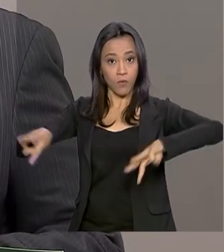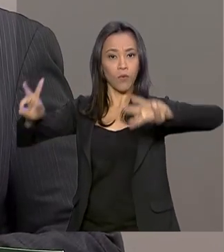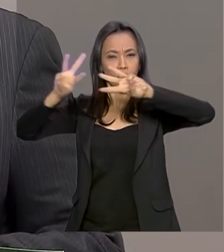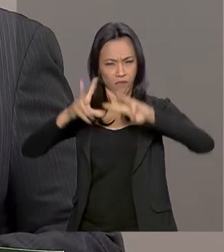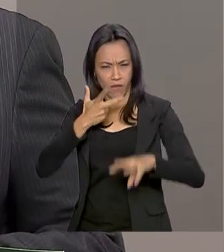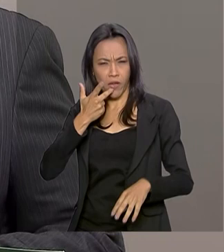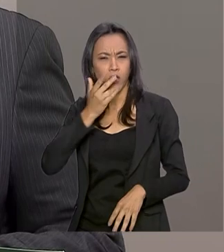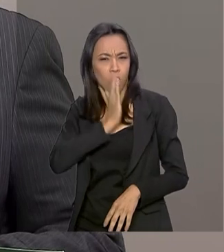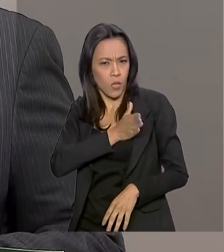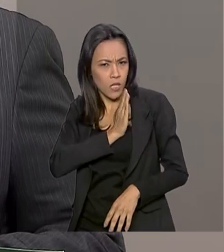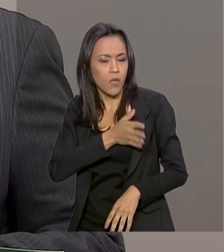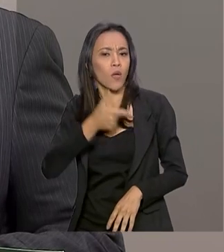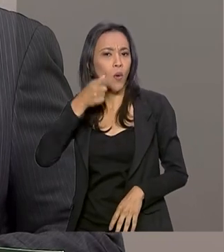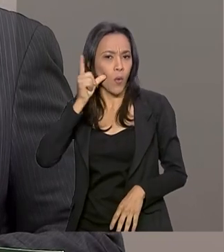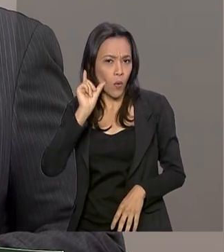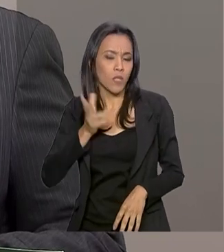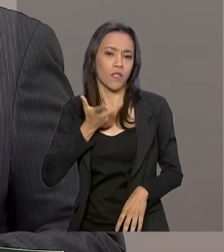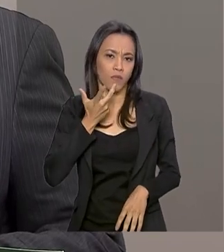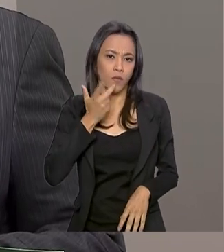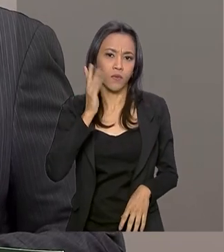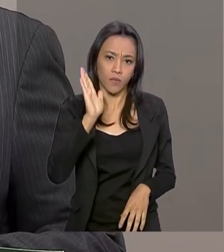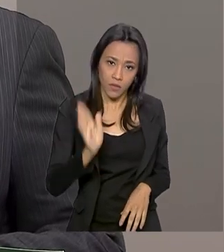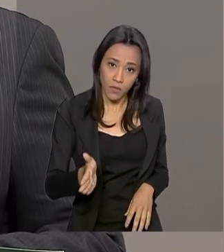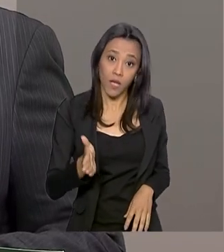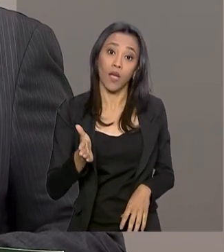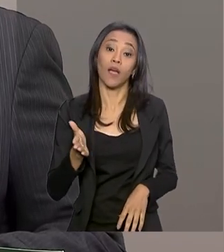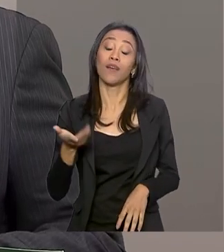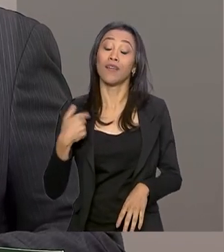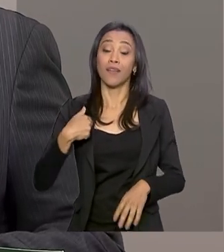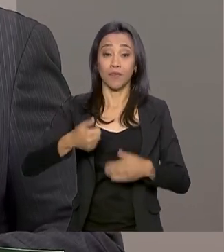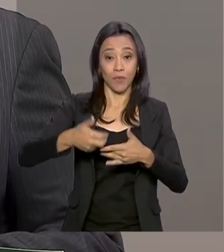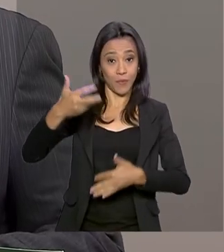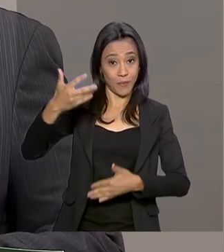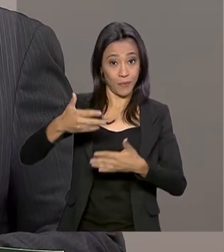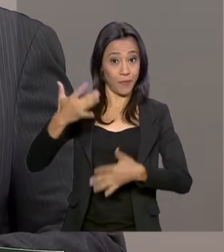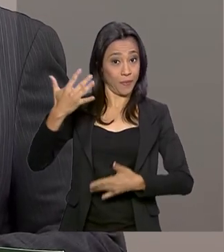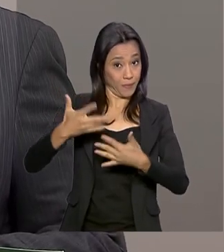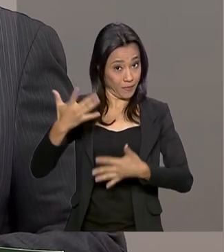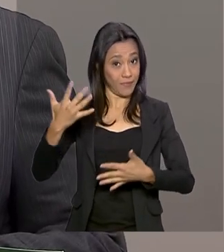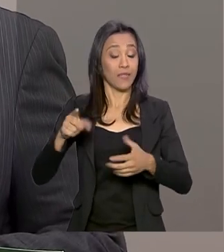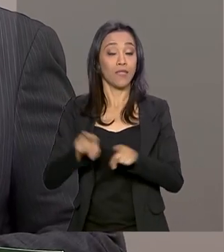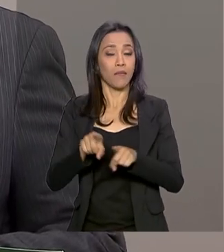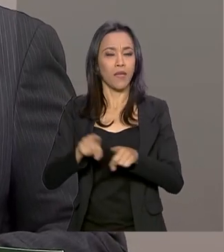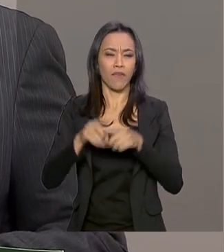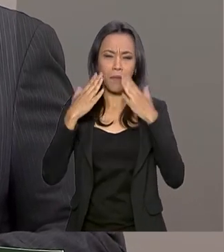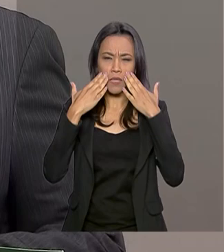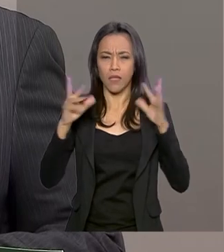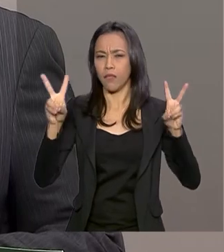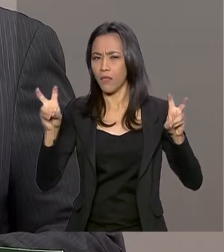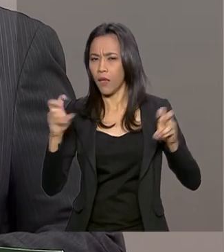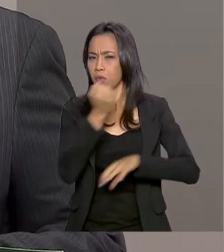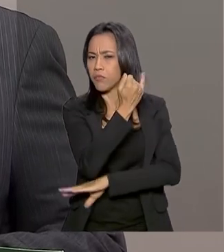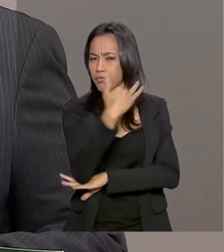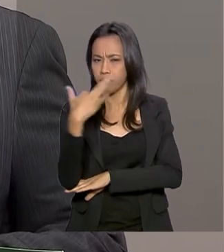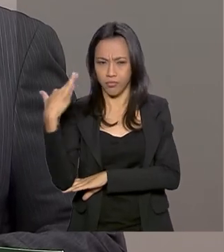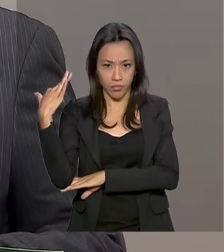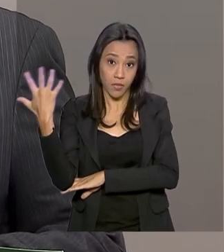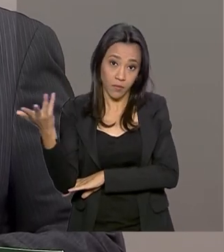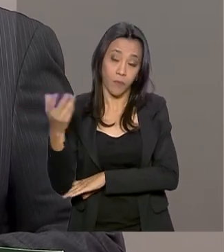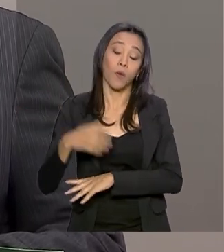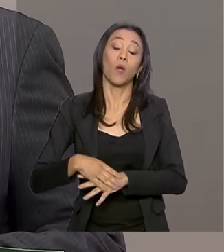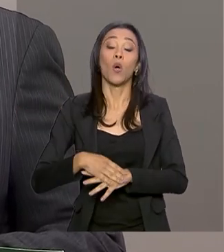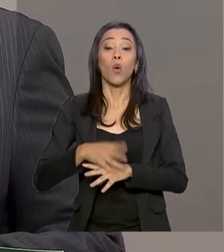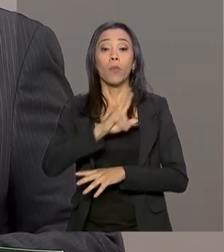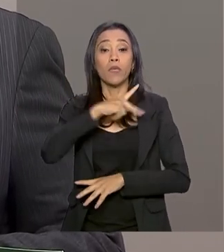como ele ontem mesmo ratificou por meio da life vai apresentar as questões ambientais enfim presidente hoje tem